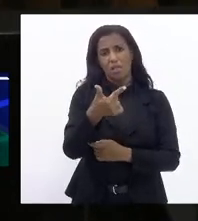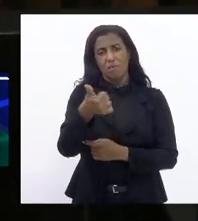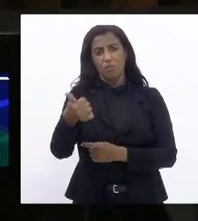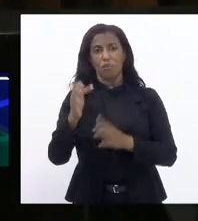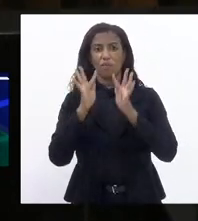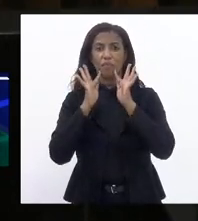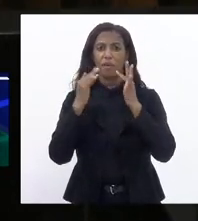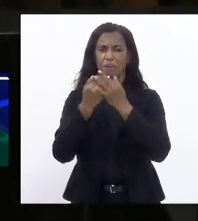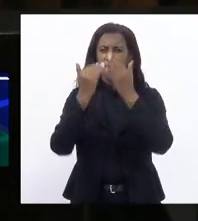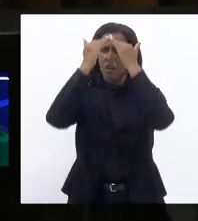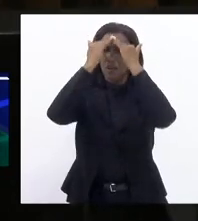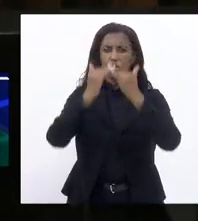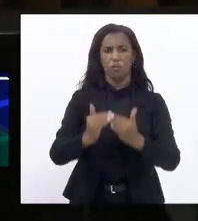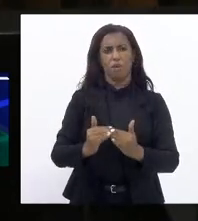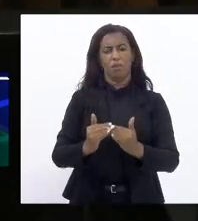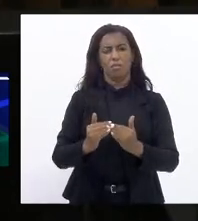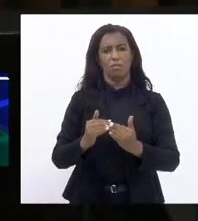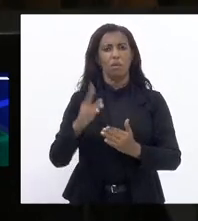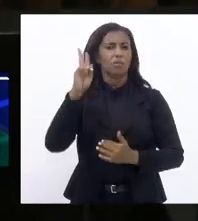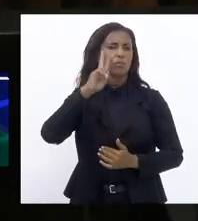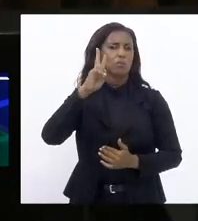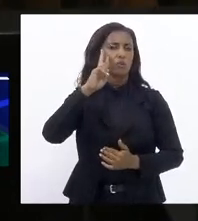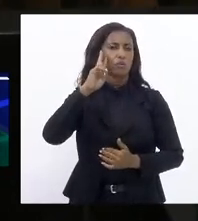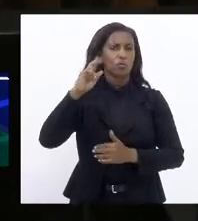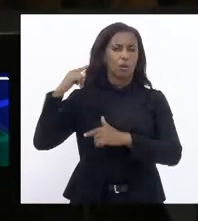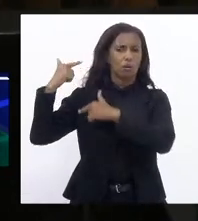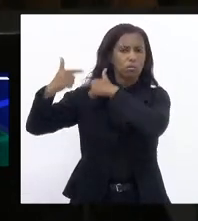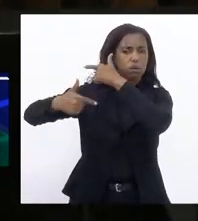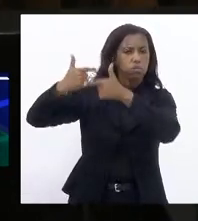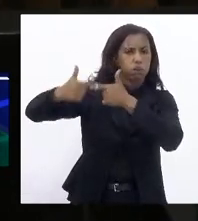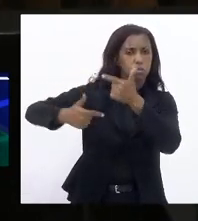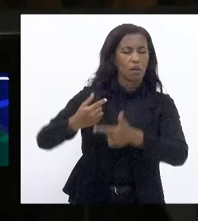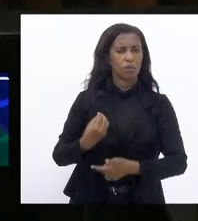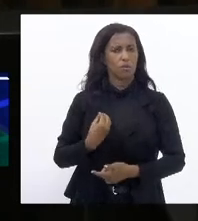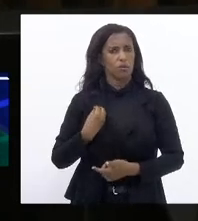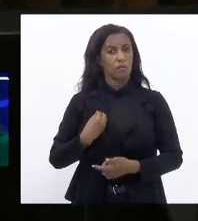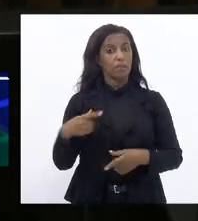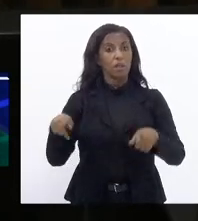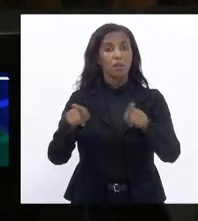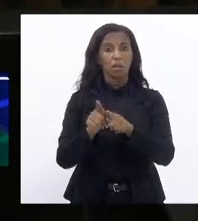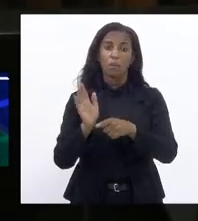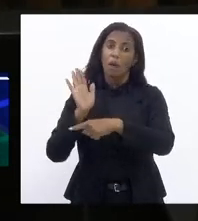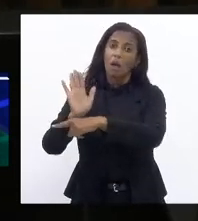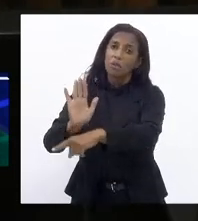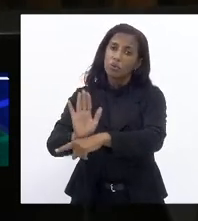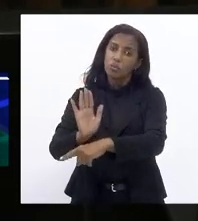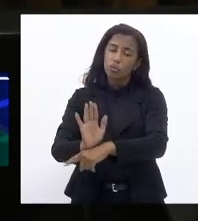famílias, em respeito à sua história, à memória dos seus ancestrais, à sua presença, que inclusive